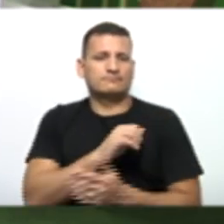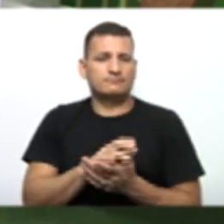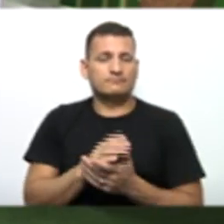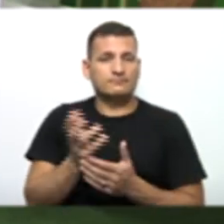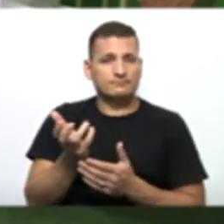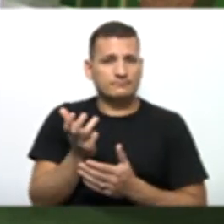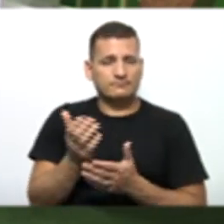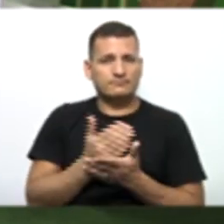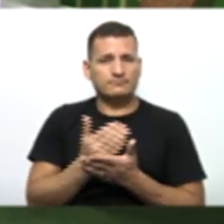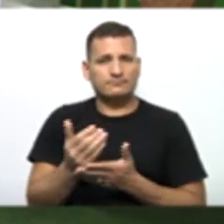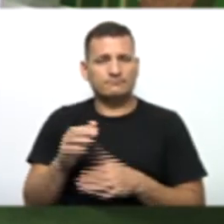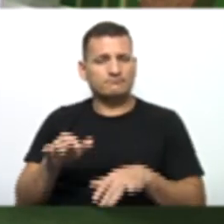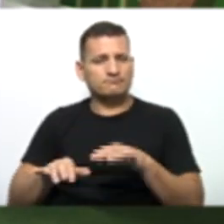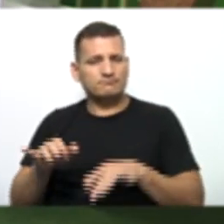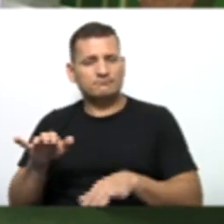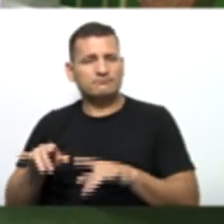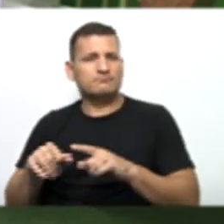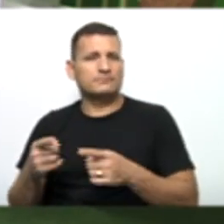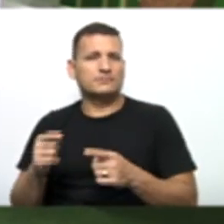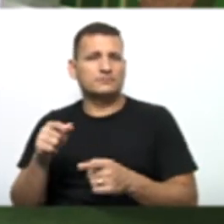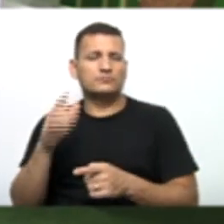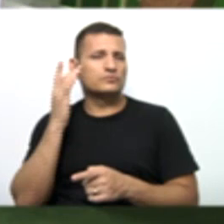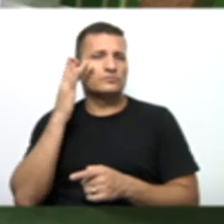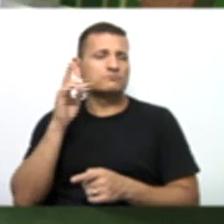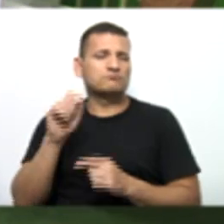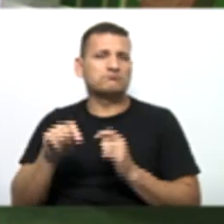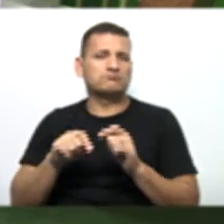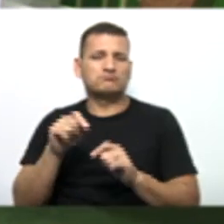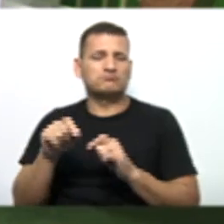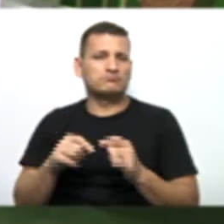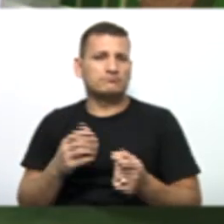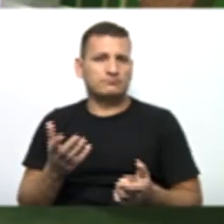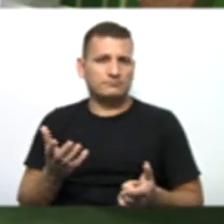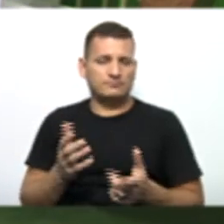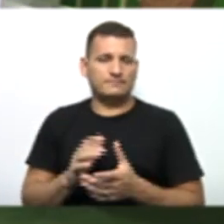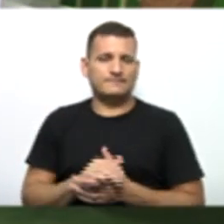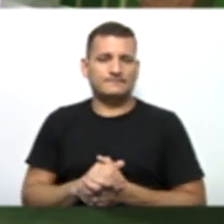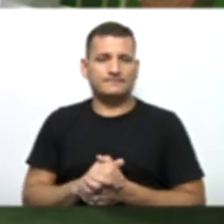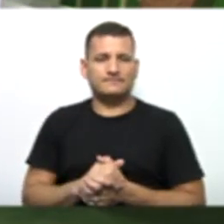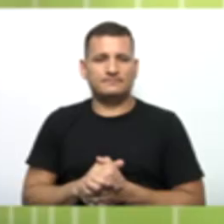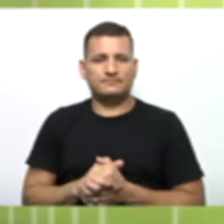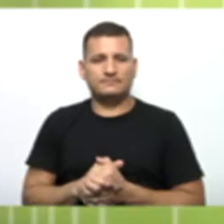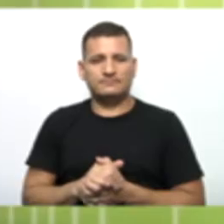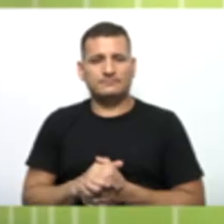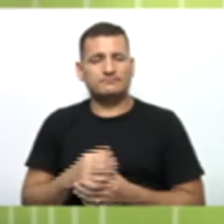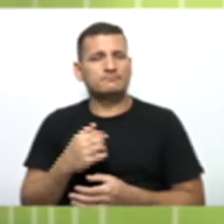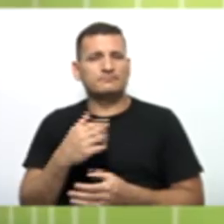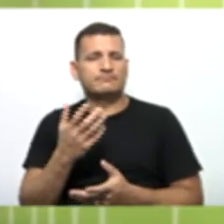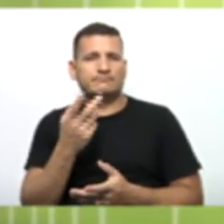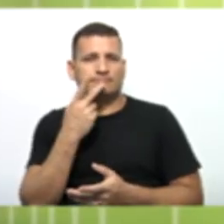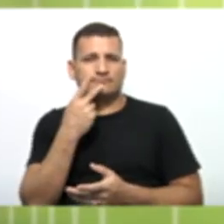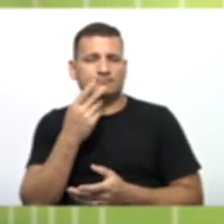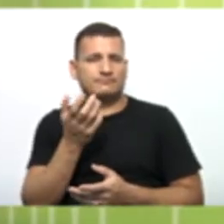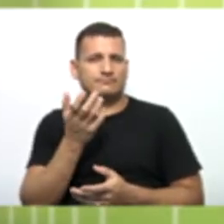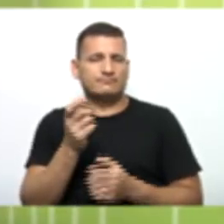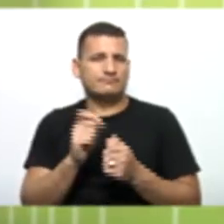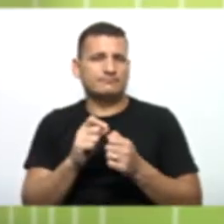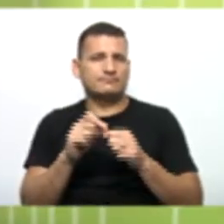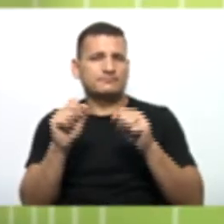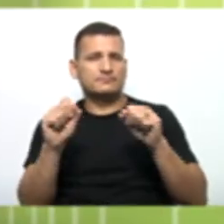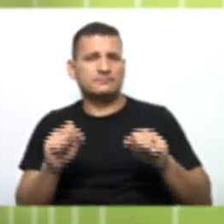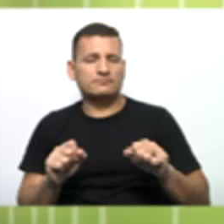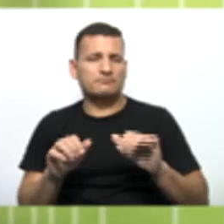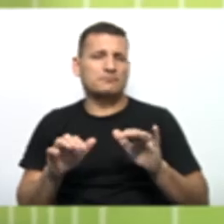começar a desenvolver e eles ainda não sabem o que desenvolver. Ele chegou, Luiz, eu quero fazer um sistema, mas seu sistema vai ter o